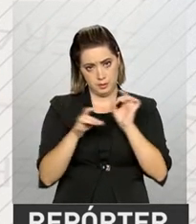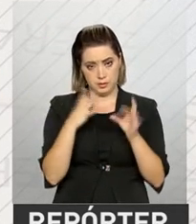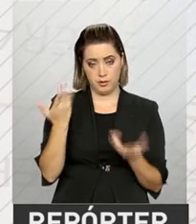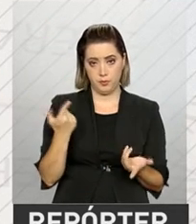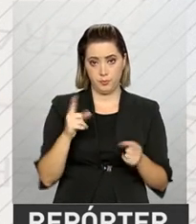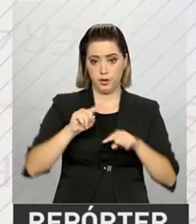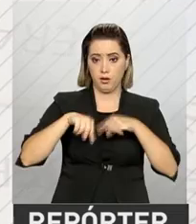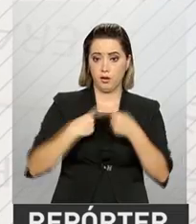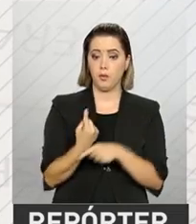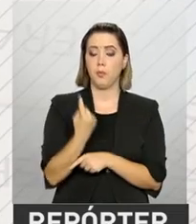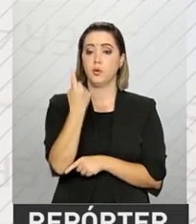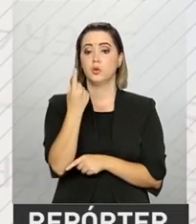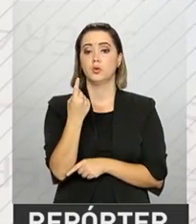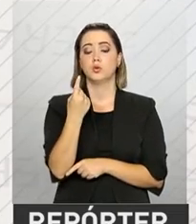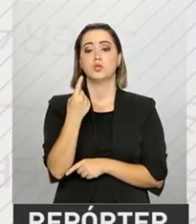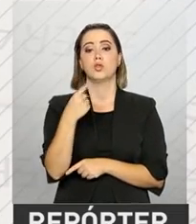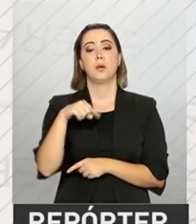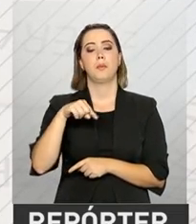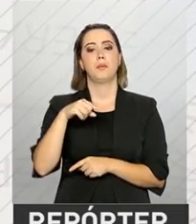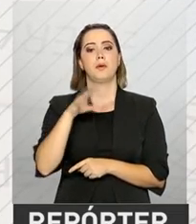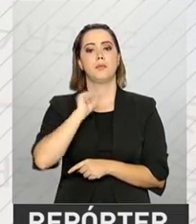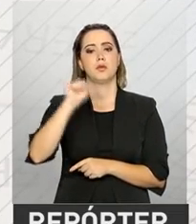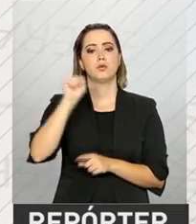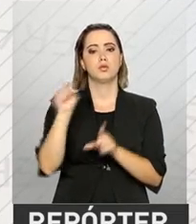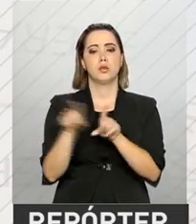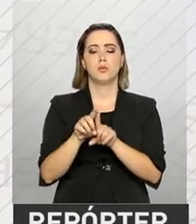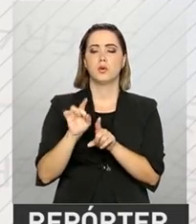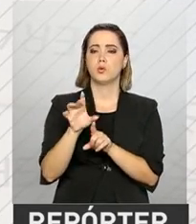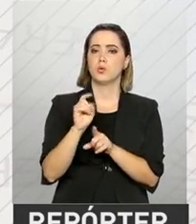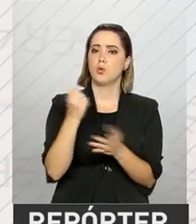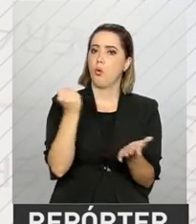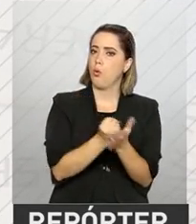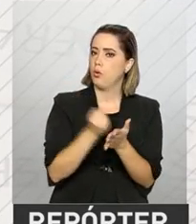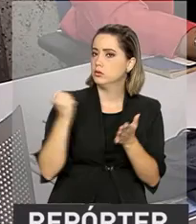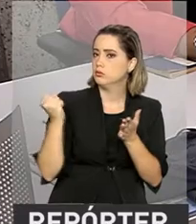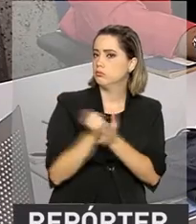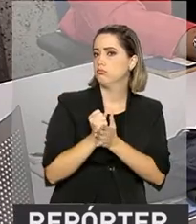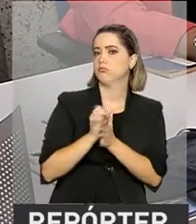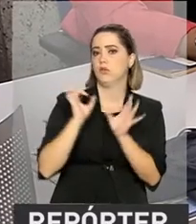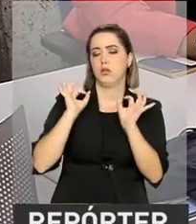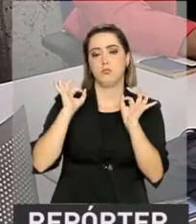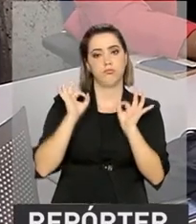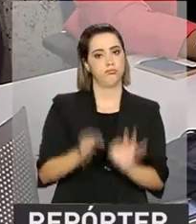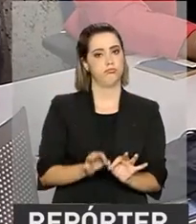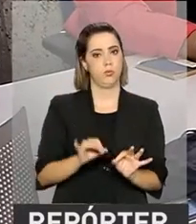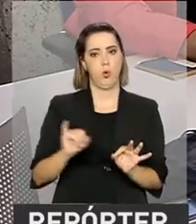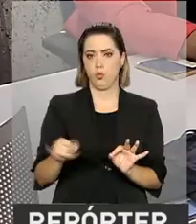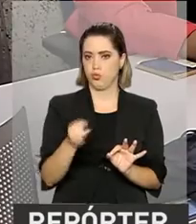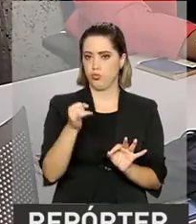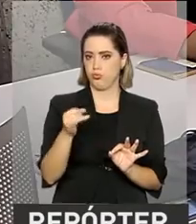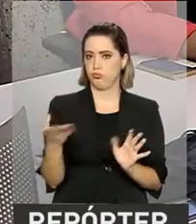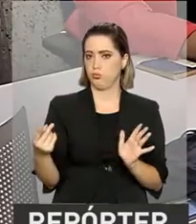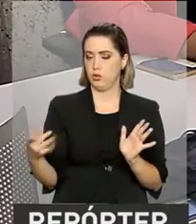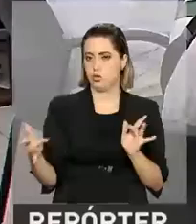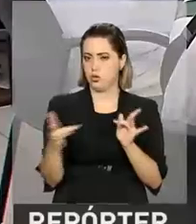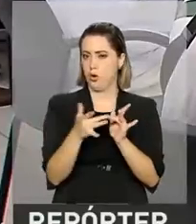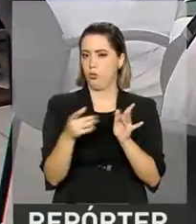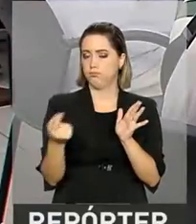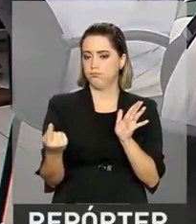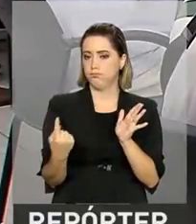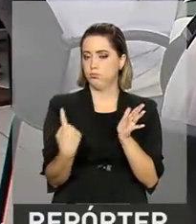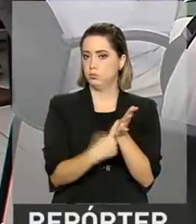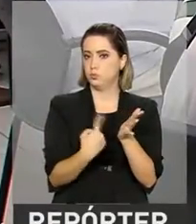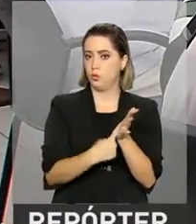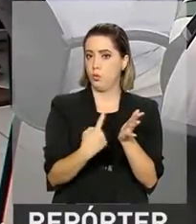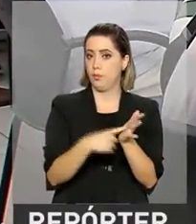bancárias só vão poder cobrar os juros que foram combinados na hora da contratação do empréstimo e essas mudanças vão garantir ao cidadão uma